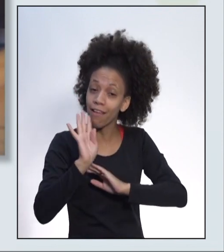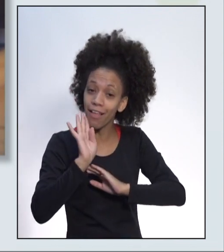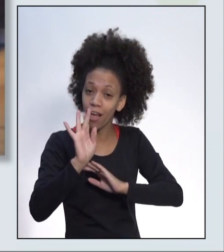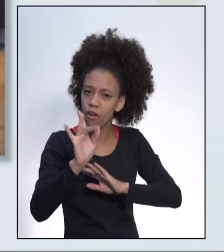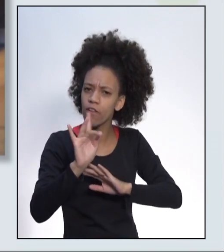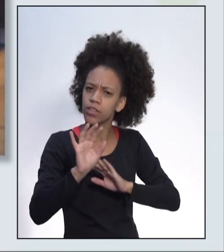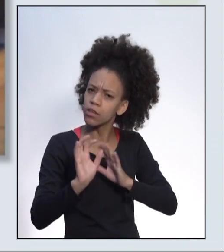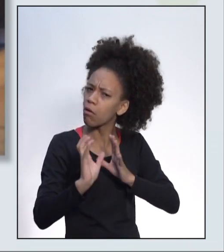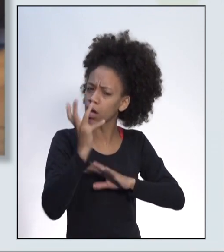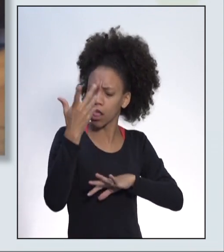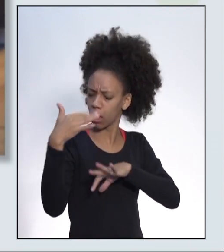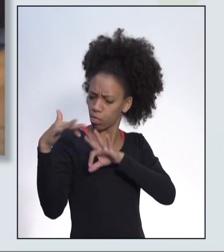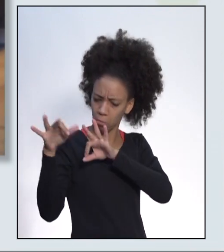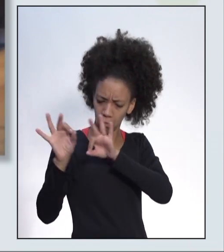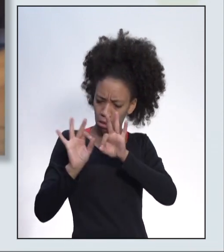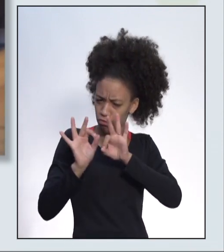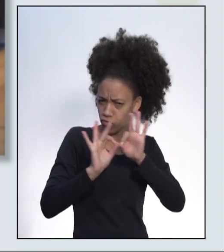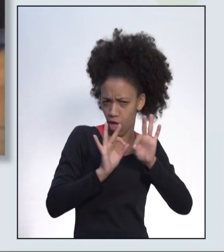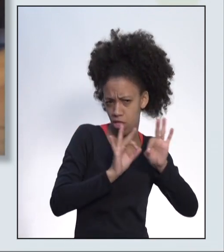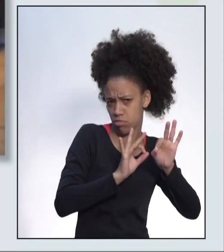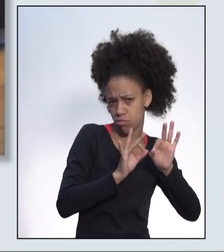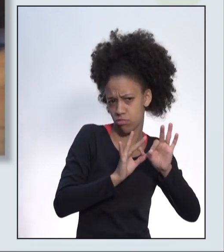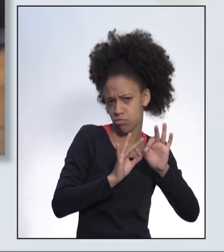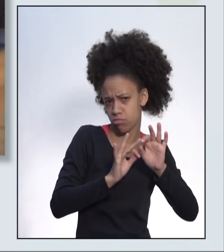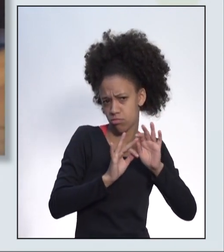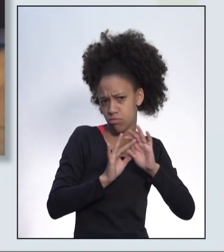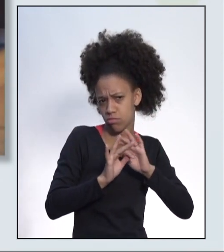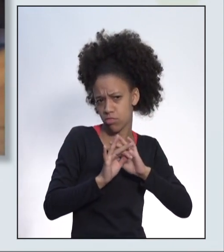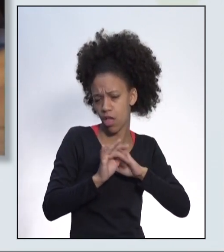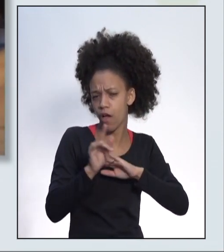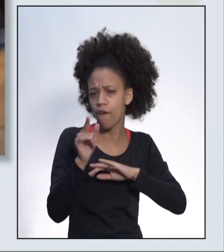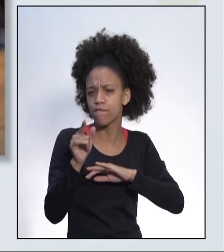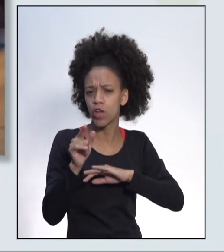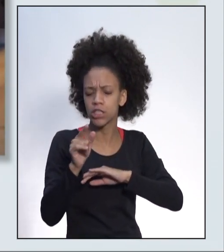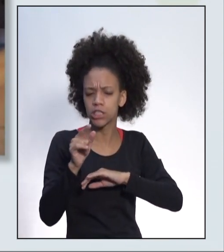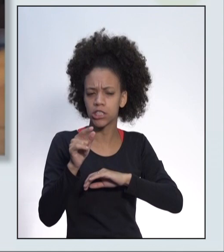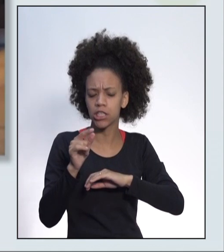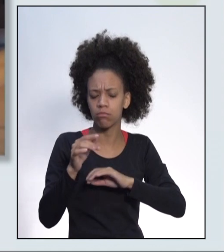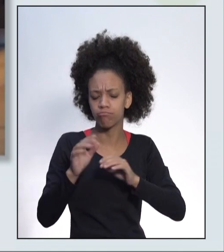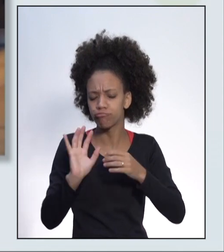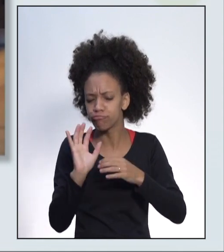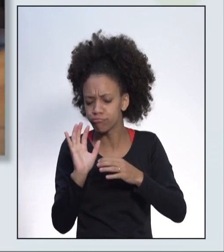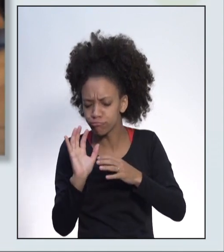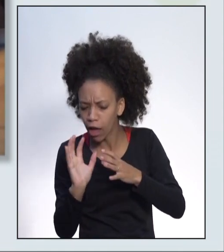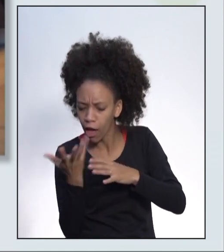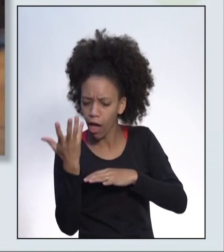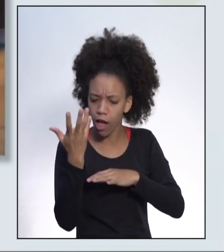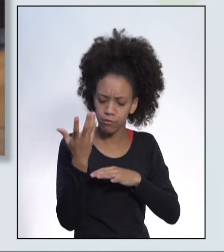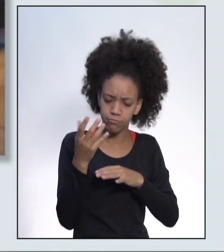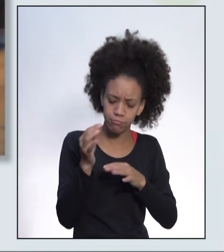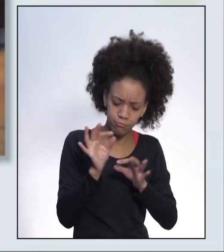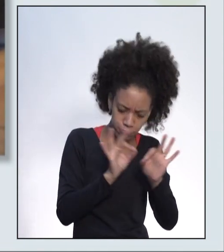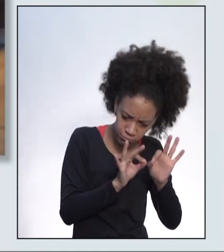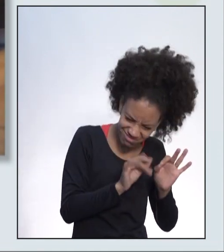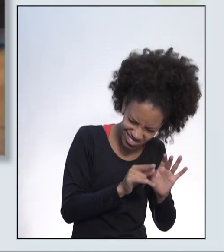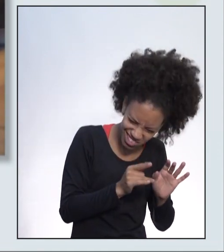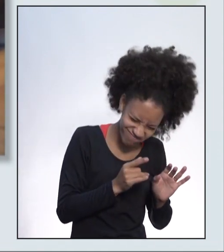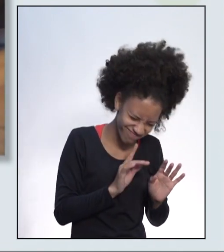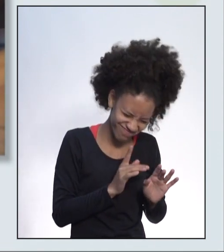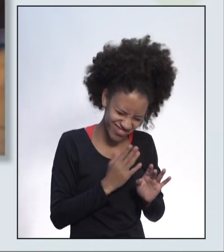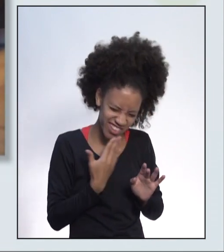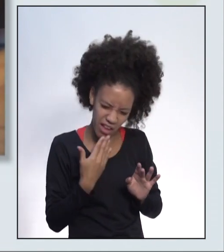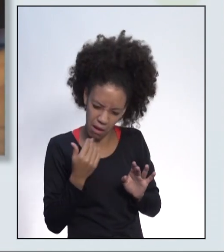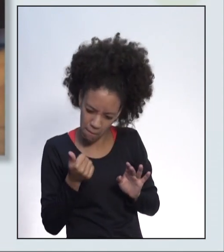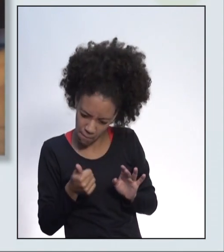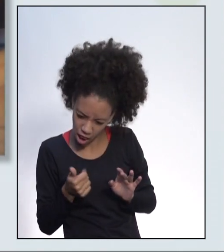vão criando um projeto, né? Você coloca... você cria de um jeito, vê que de outro ficaria melhor. E aqui,